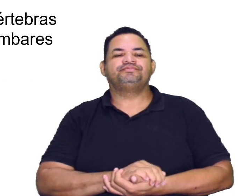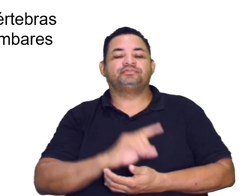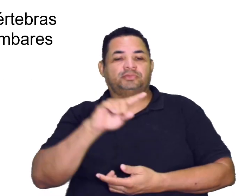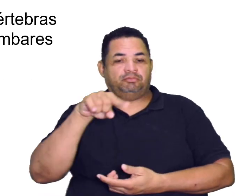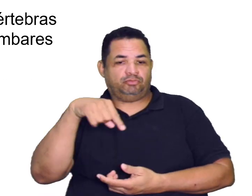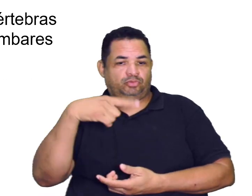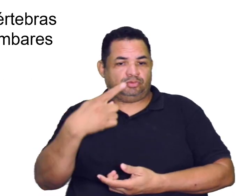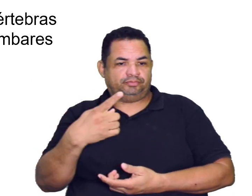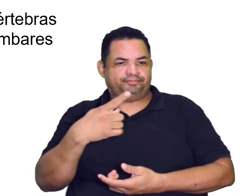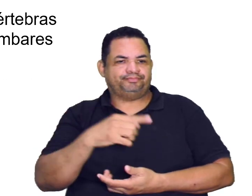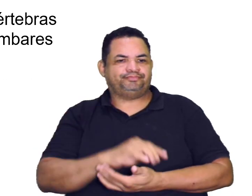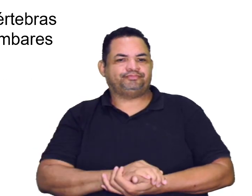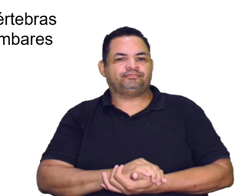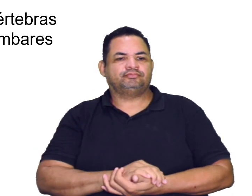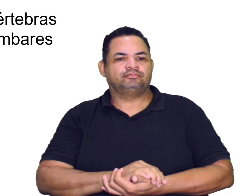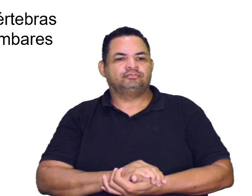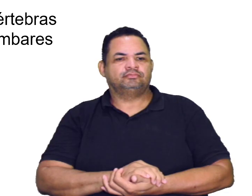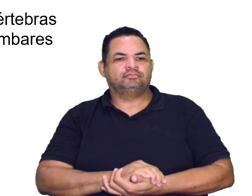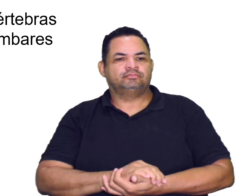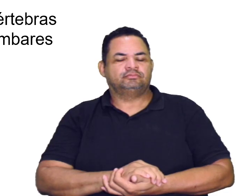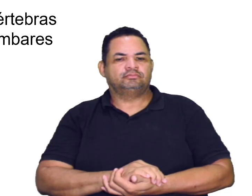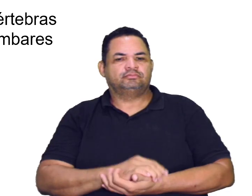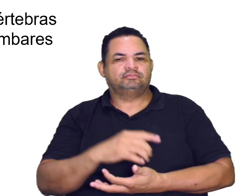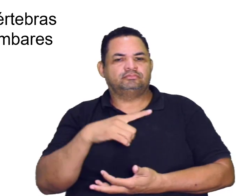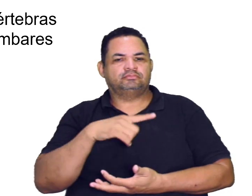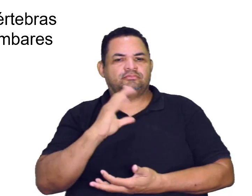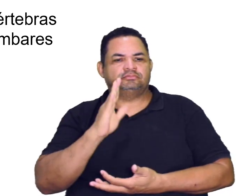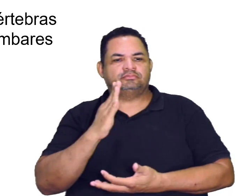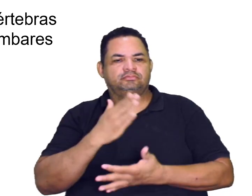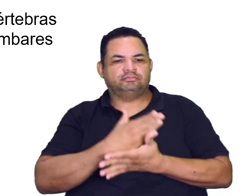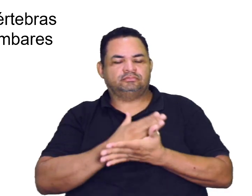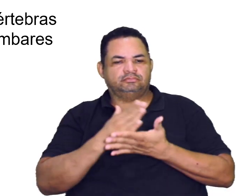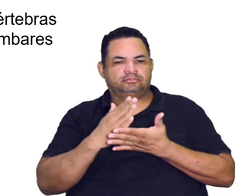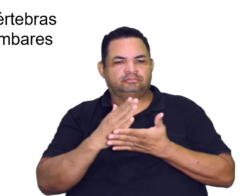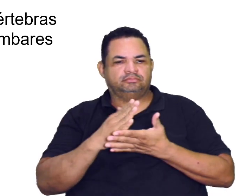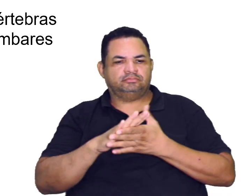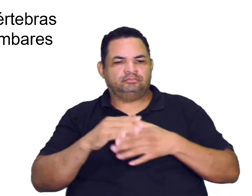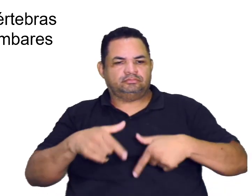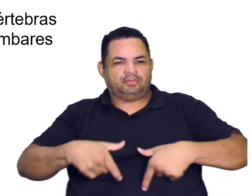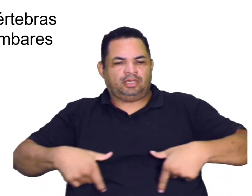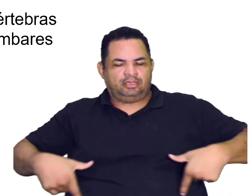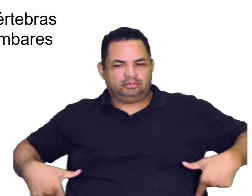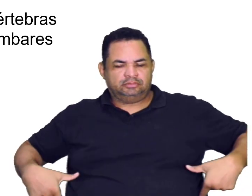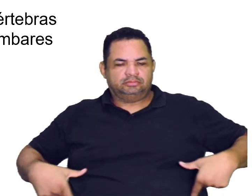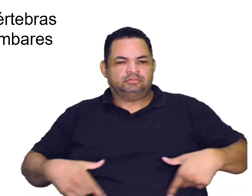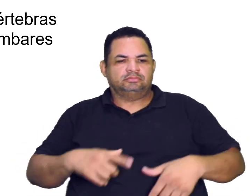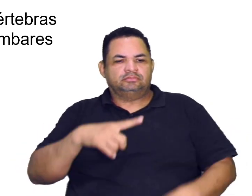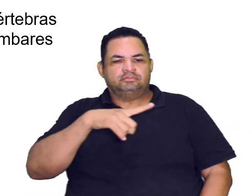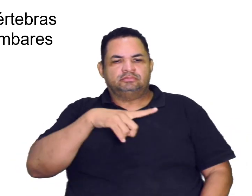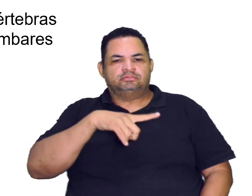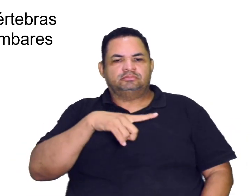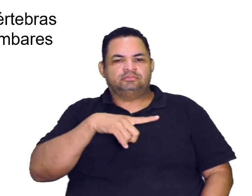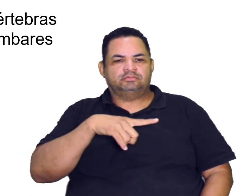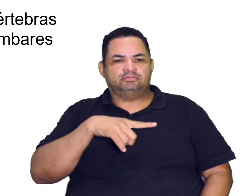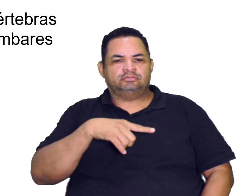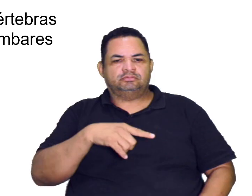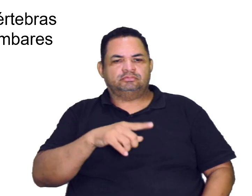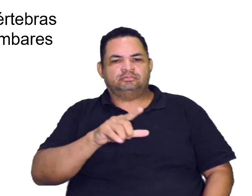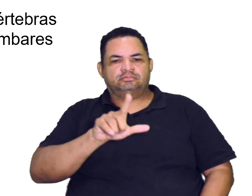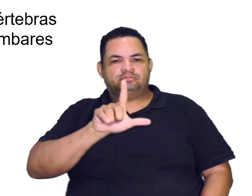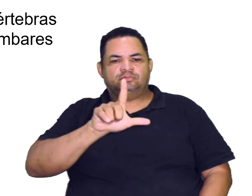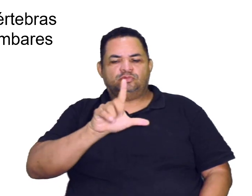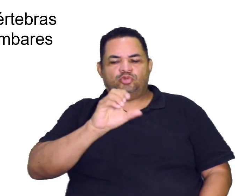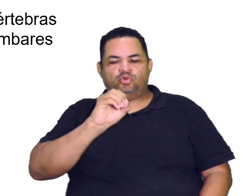Na sequência, aí naquela região ali onde a gente já vai iniciar ali a nossa cintura, a gente tem aí a